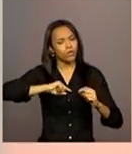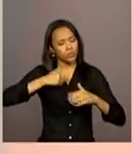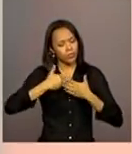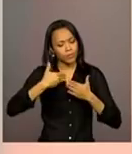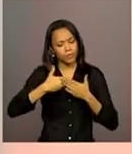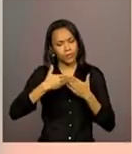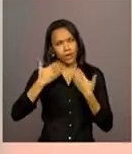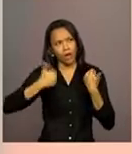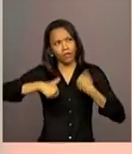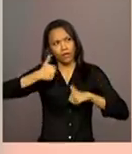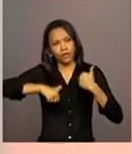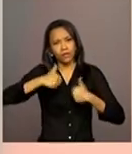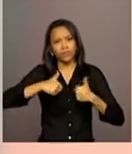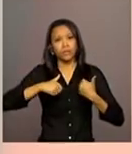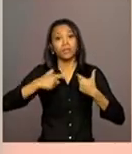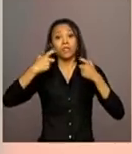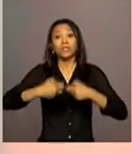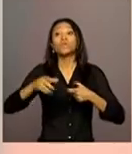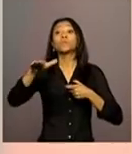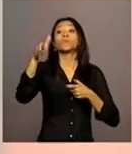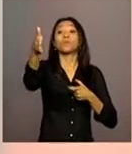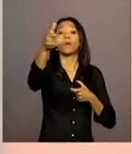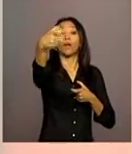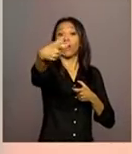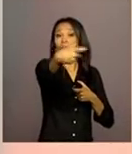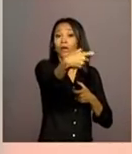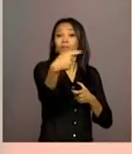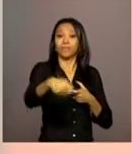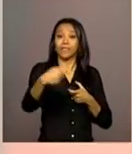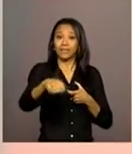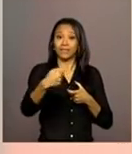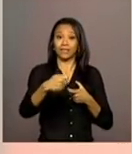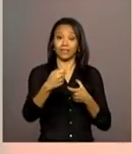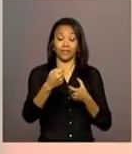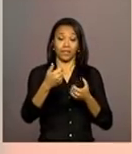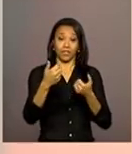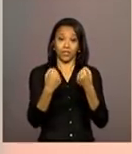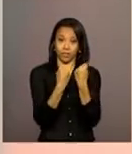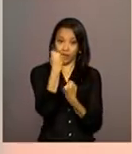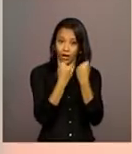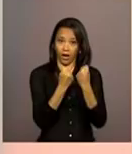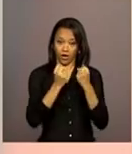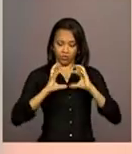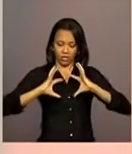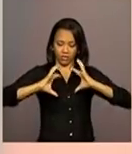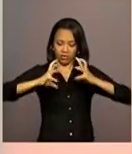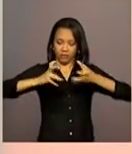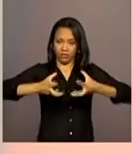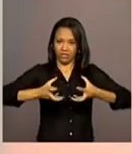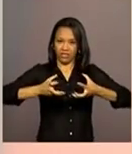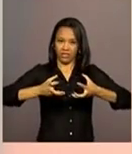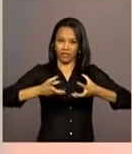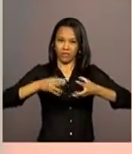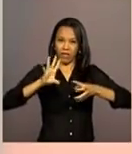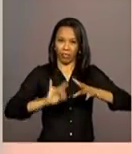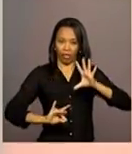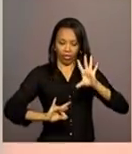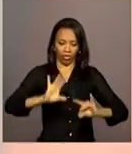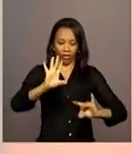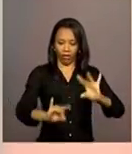dessas regiões exigem e veículos de de tração né pelas condições são estradas não